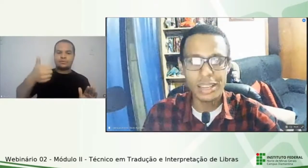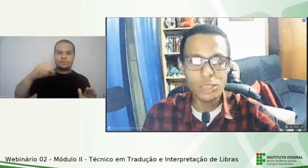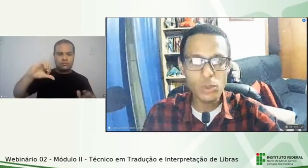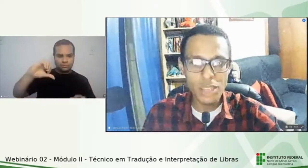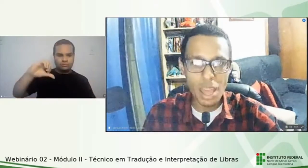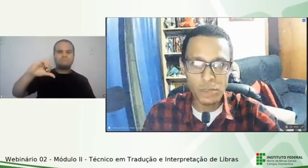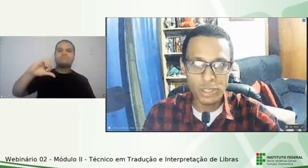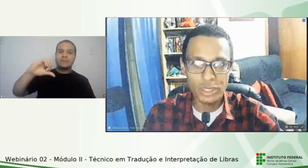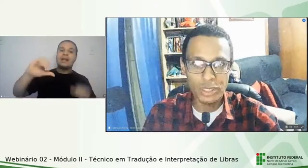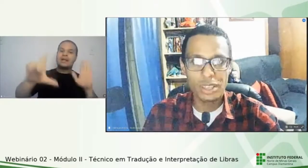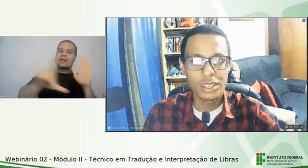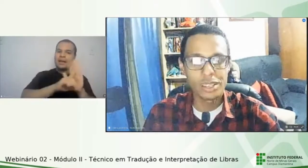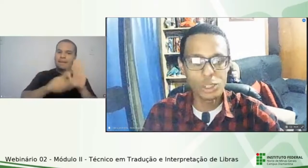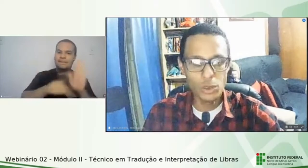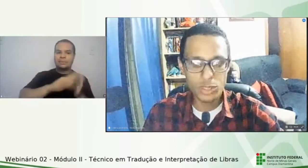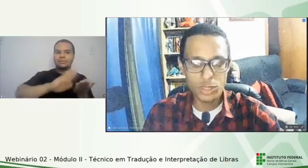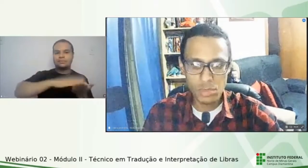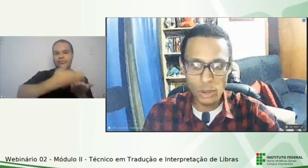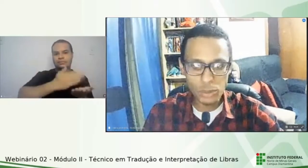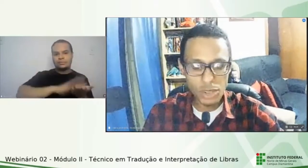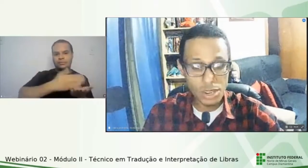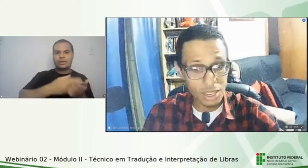a lei do intérprete.